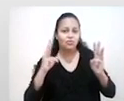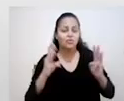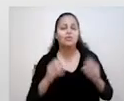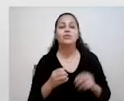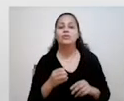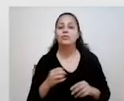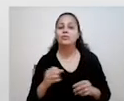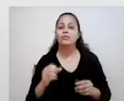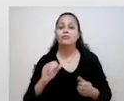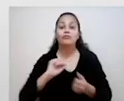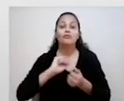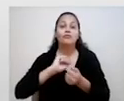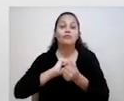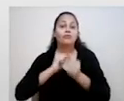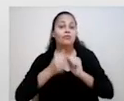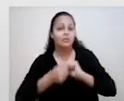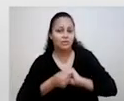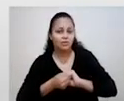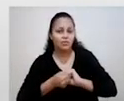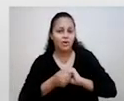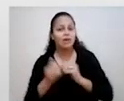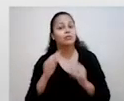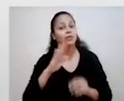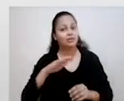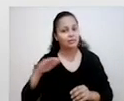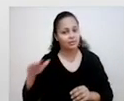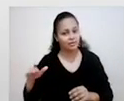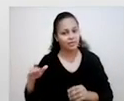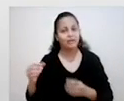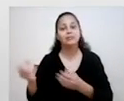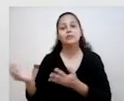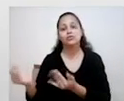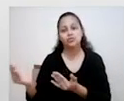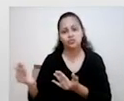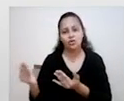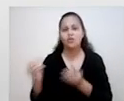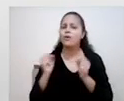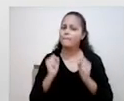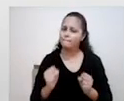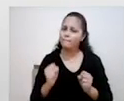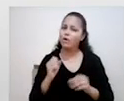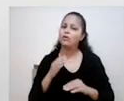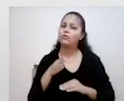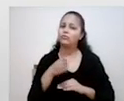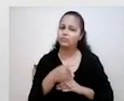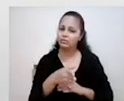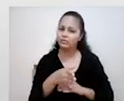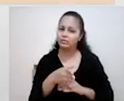crianças poderão participar, ou adolescente. Mas, olha o meu sujeito, a criança ou adolescente, ele está lá